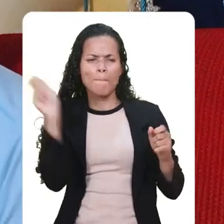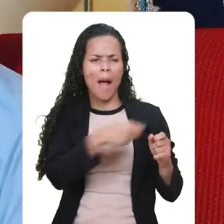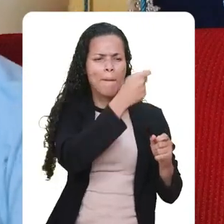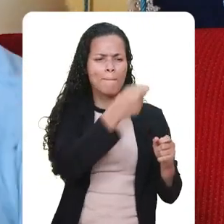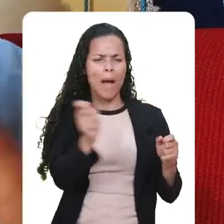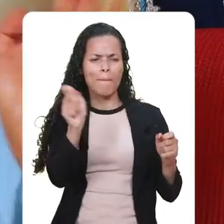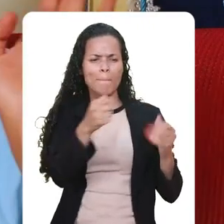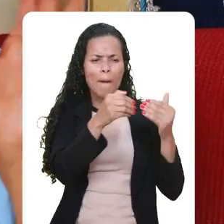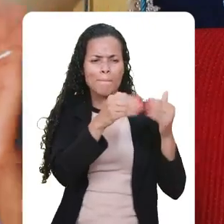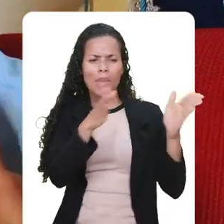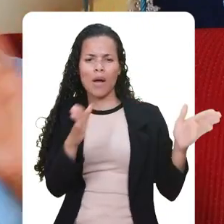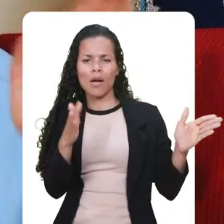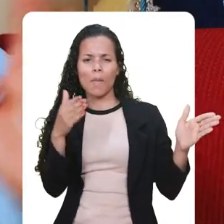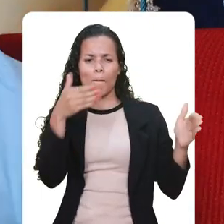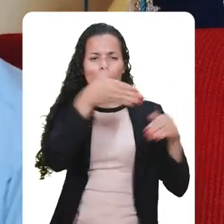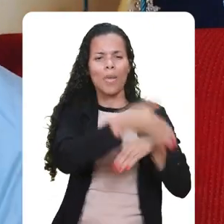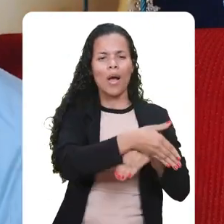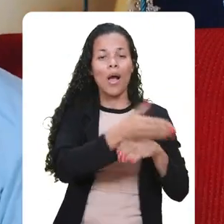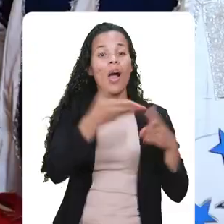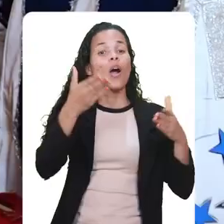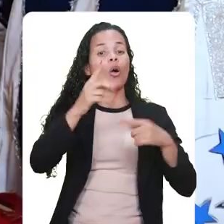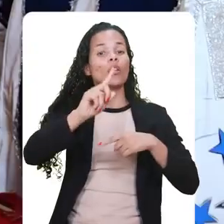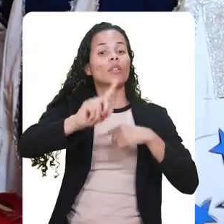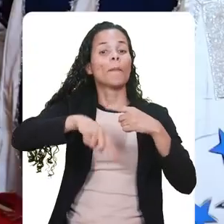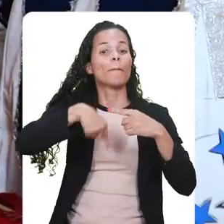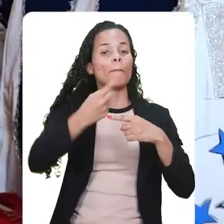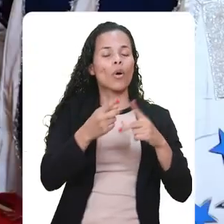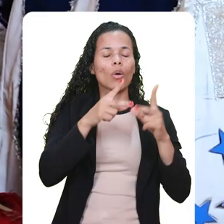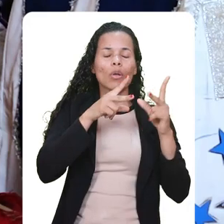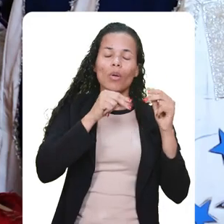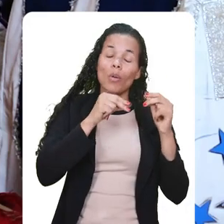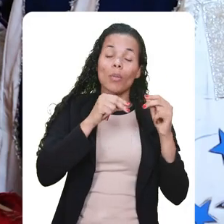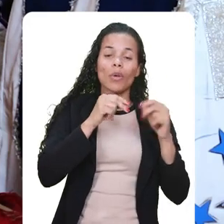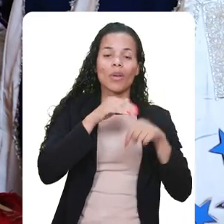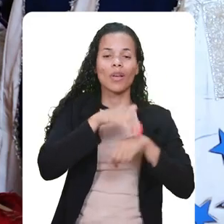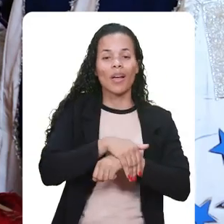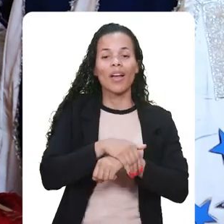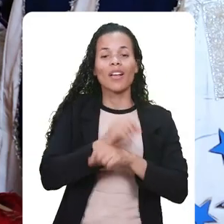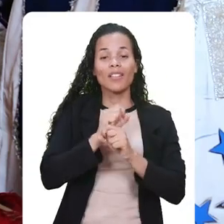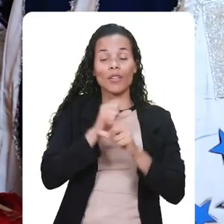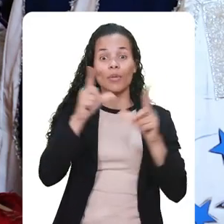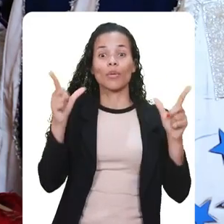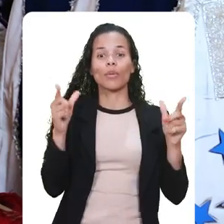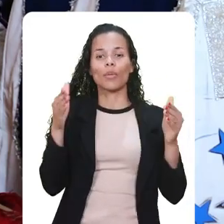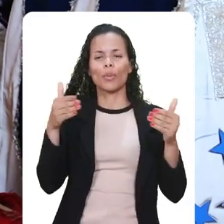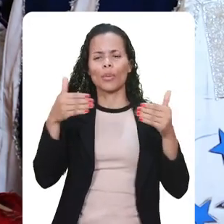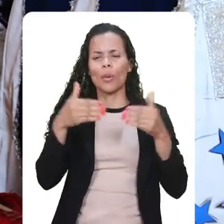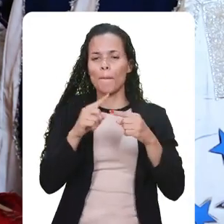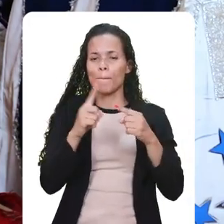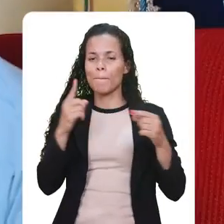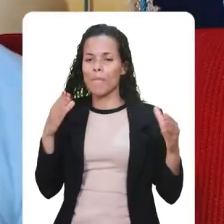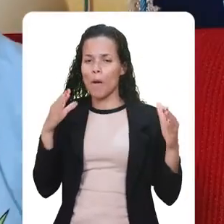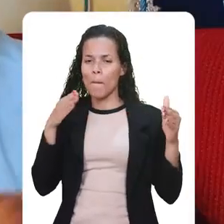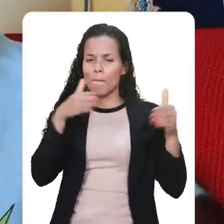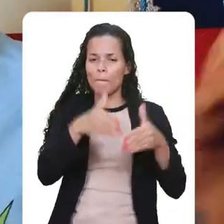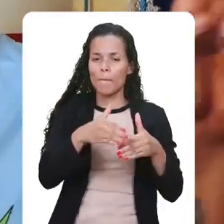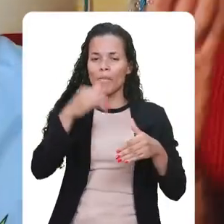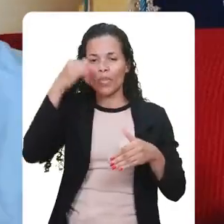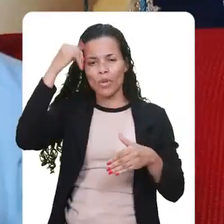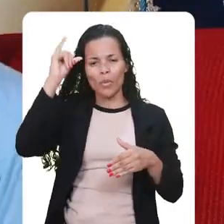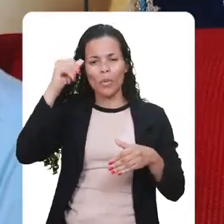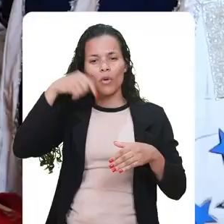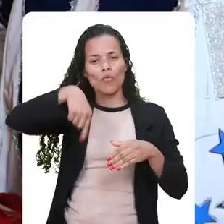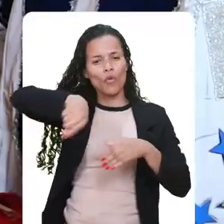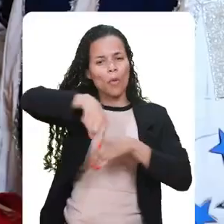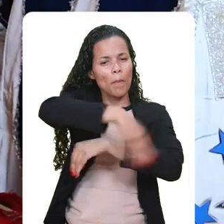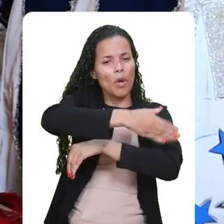pegou a marreta, quebrou a portada e o boi passou. Agora, depois, pra gente dormir à noite, teve que escorar a porta. Mas o boi passou e foi